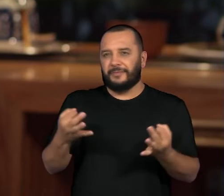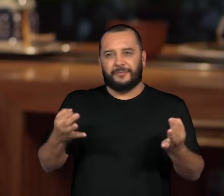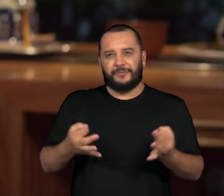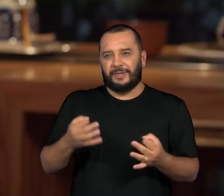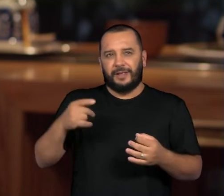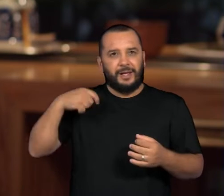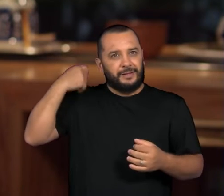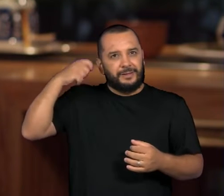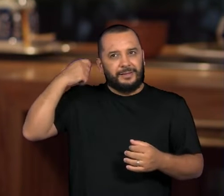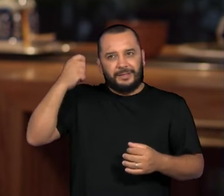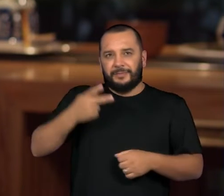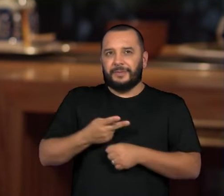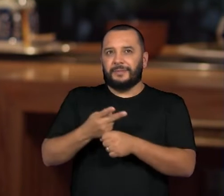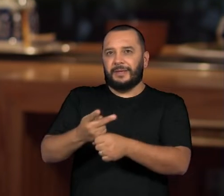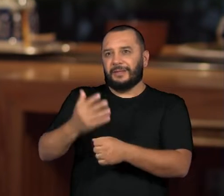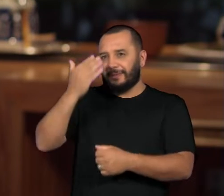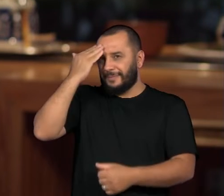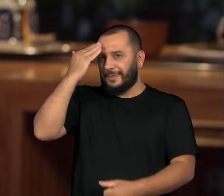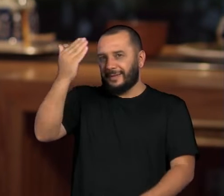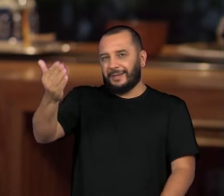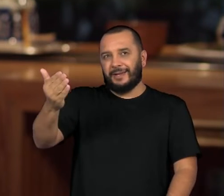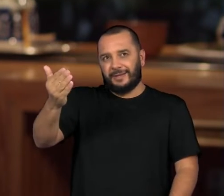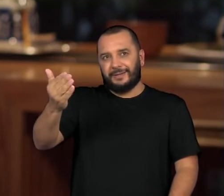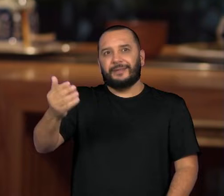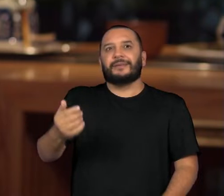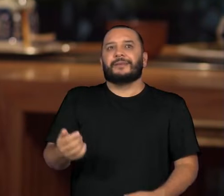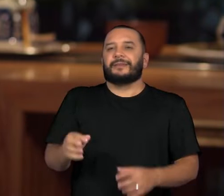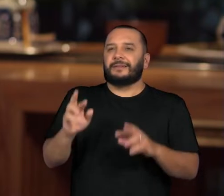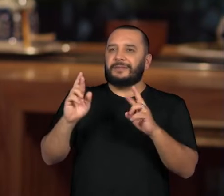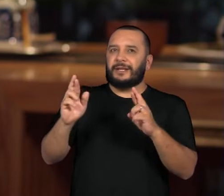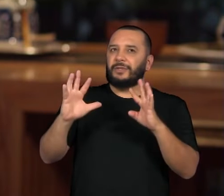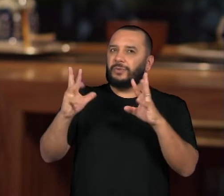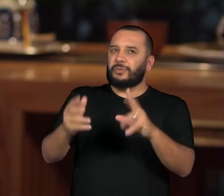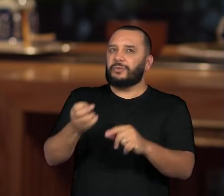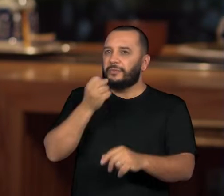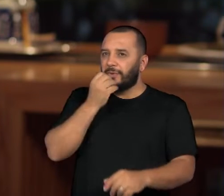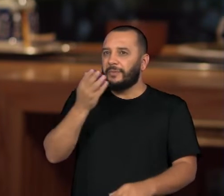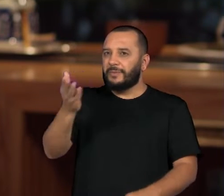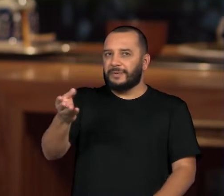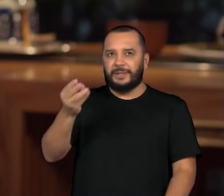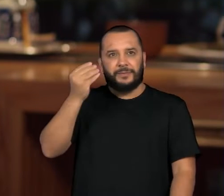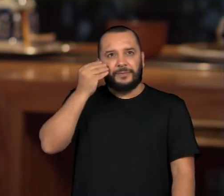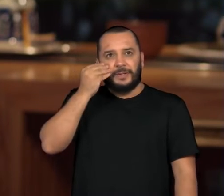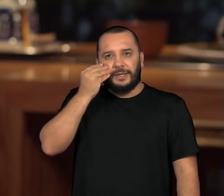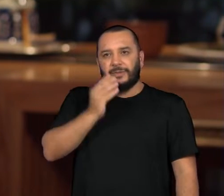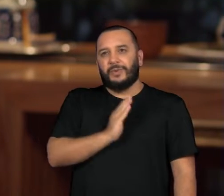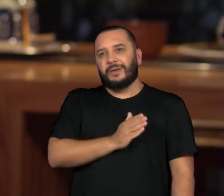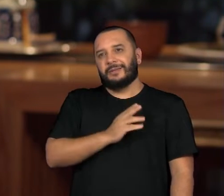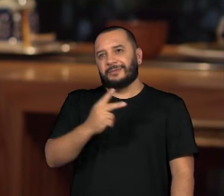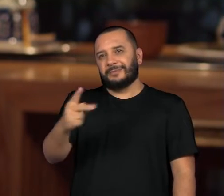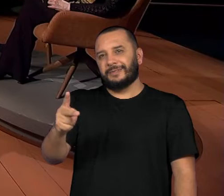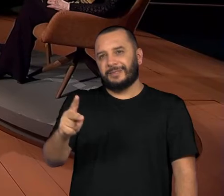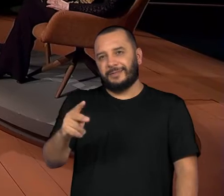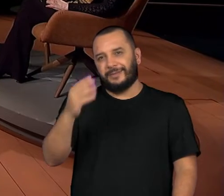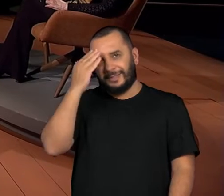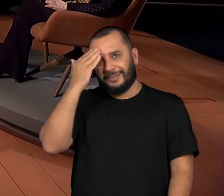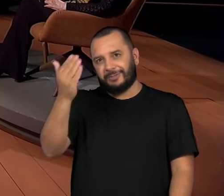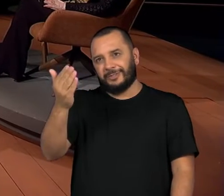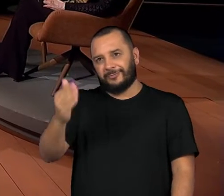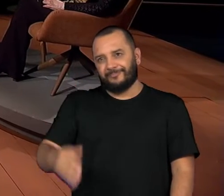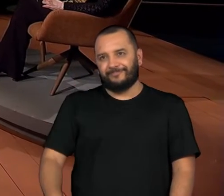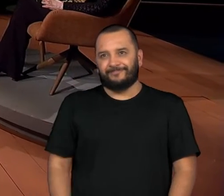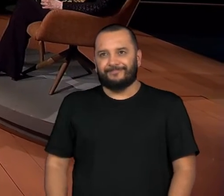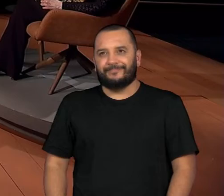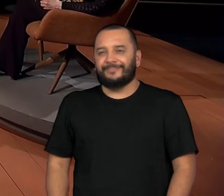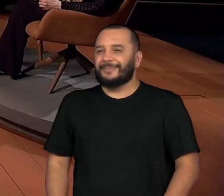atriz premiada. Muito obrigada, eu quero te desejar tudo de bom e um beijo no seu coração. Gratidão.